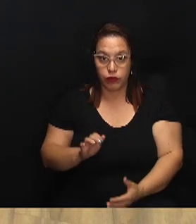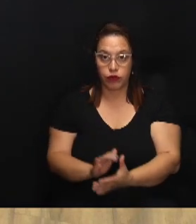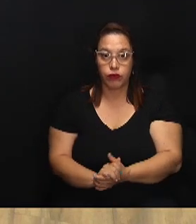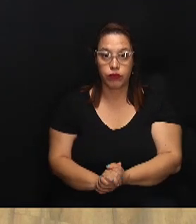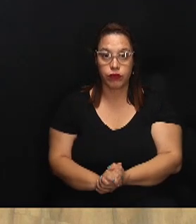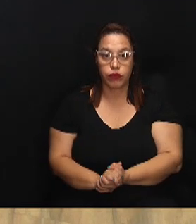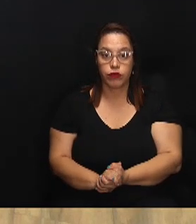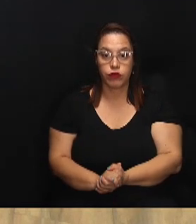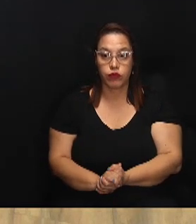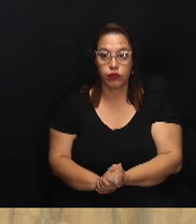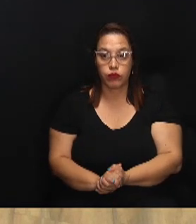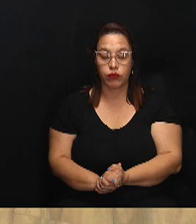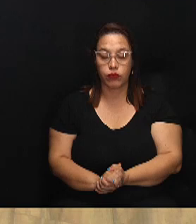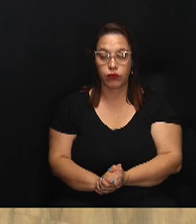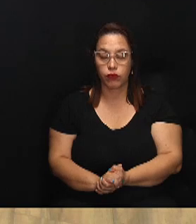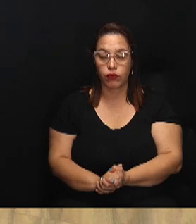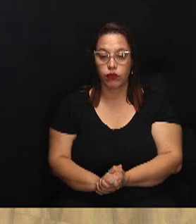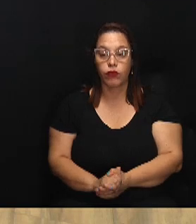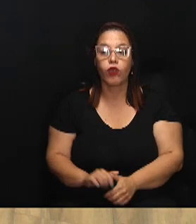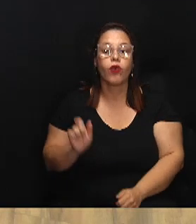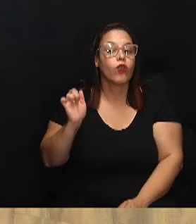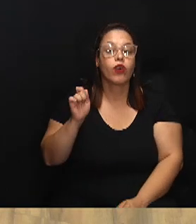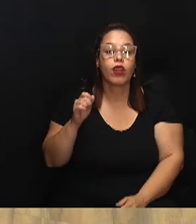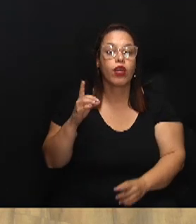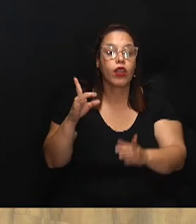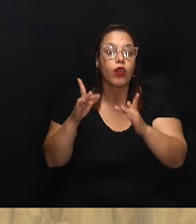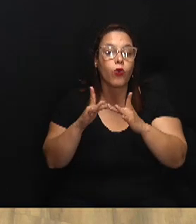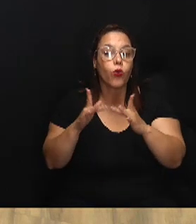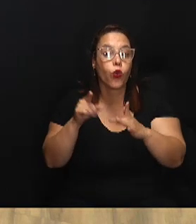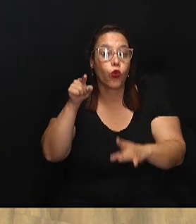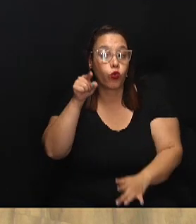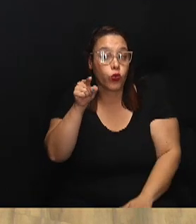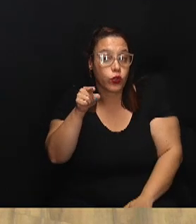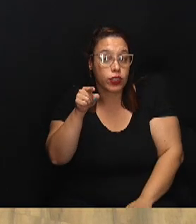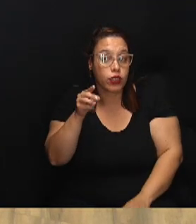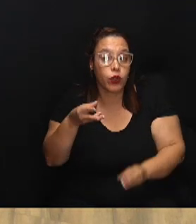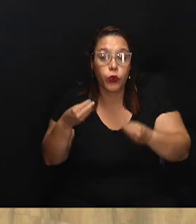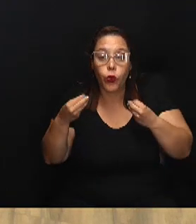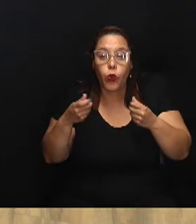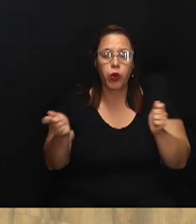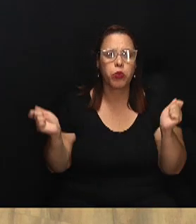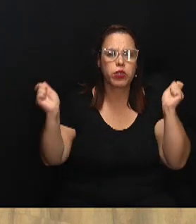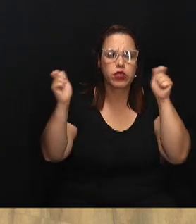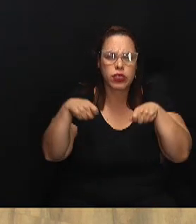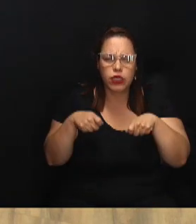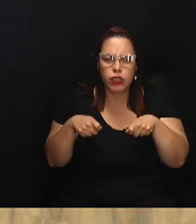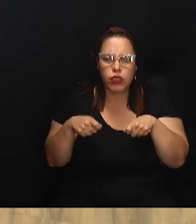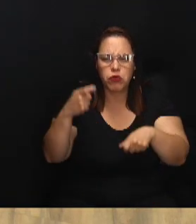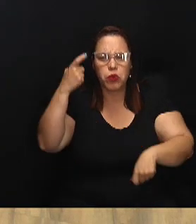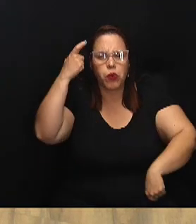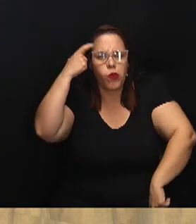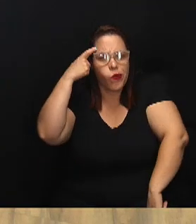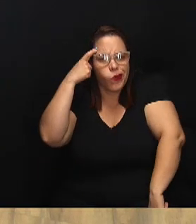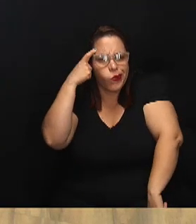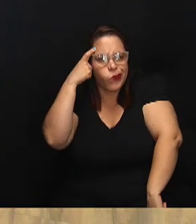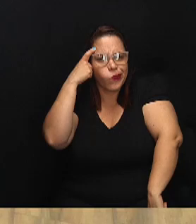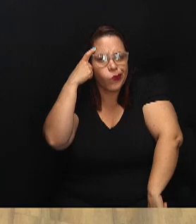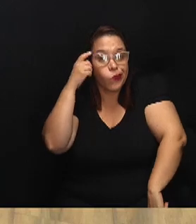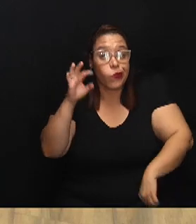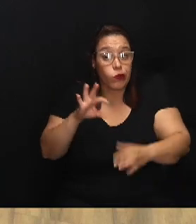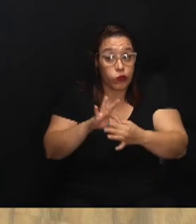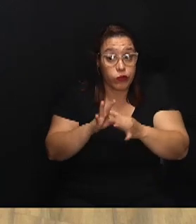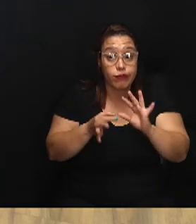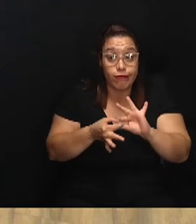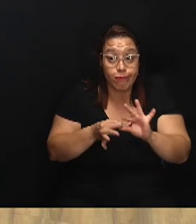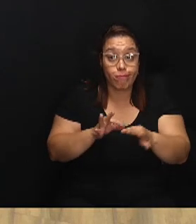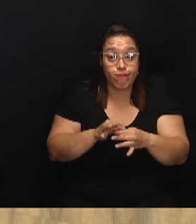que você falasse um pouquinho de quem quer entrar em contato com vocês, como é possível pensar nesse contexto